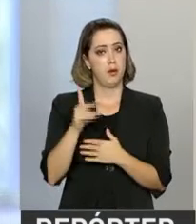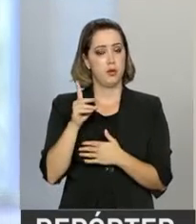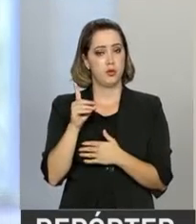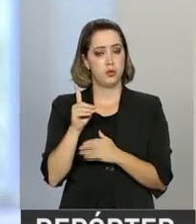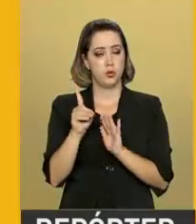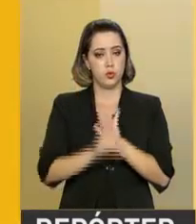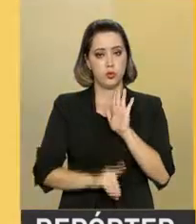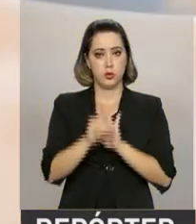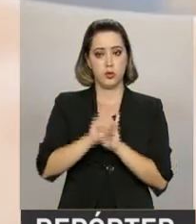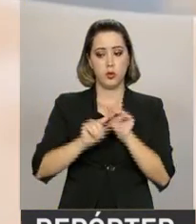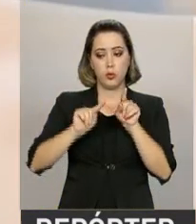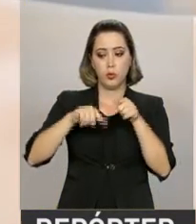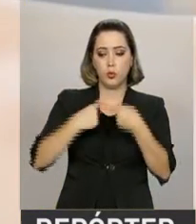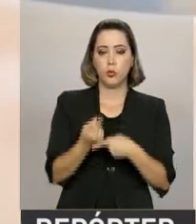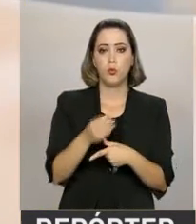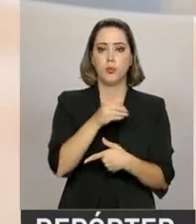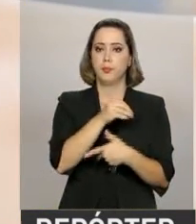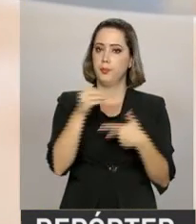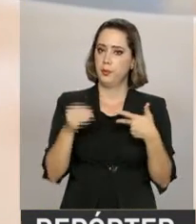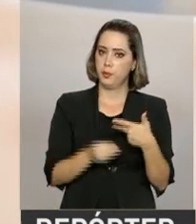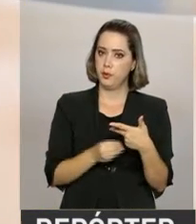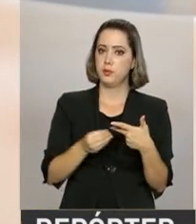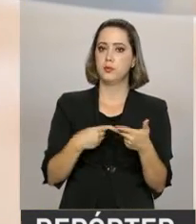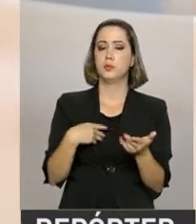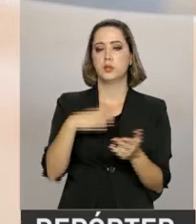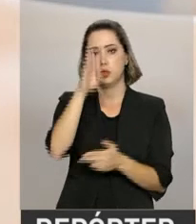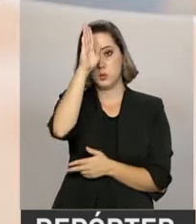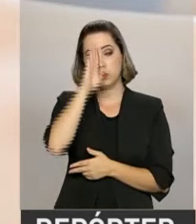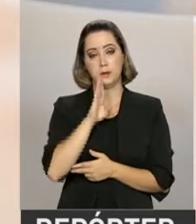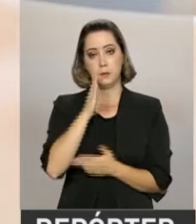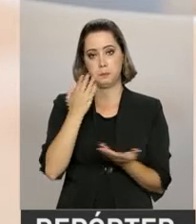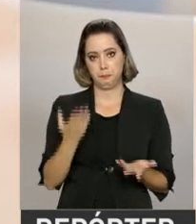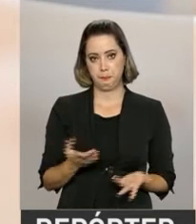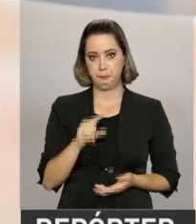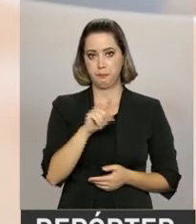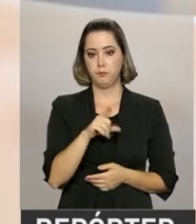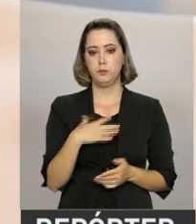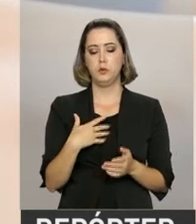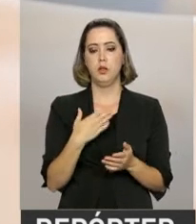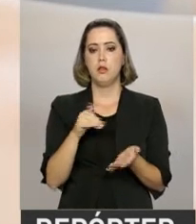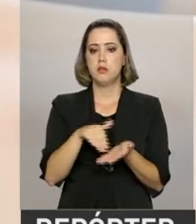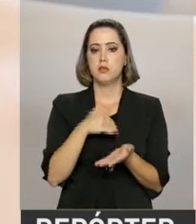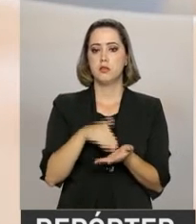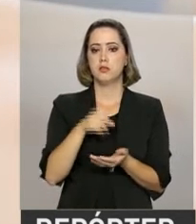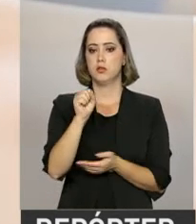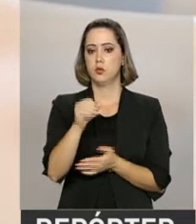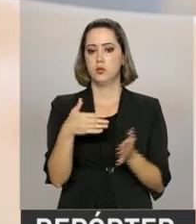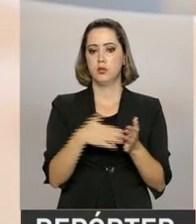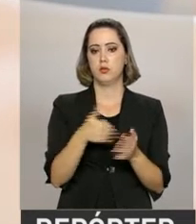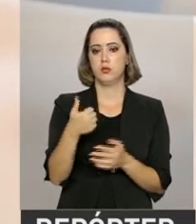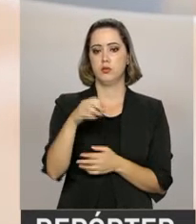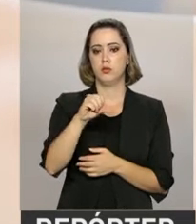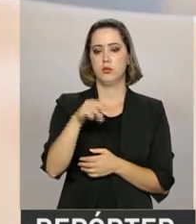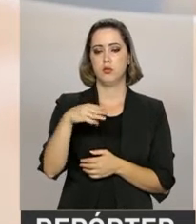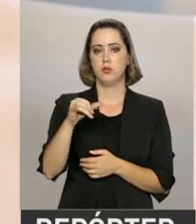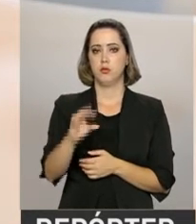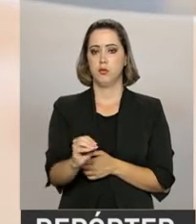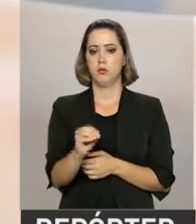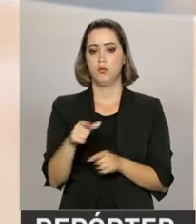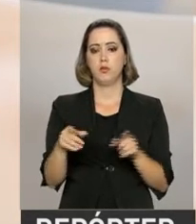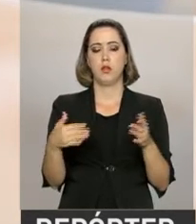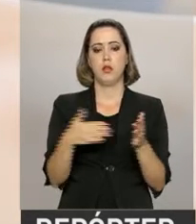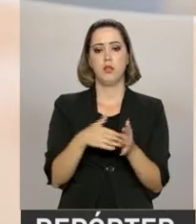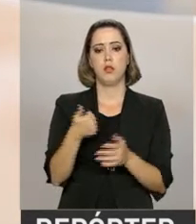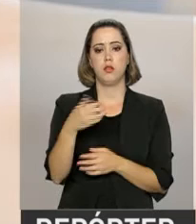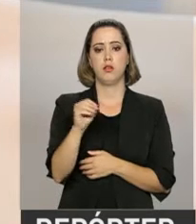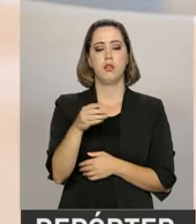atestado médico. As inscrições para o Enem vão do dia 8 ao dia 19 de maio. O edital com as regras sai até 10